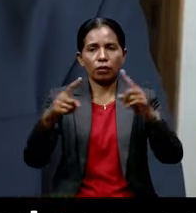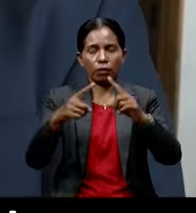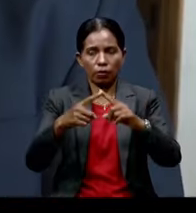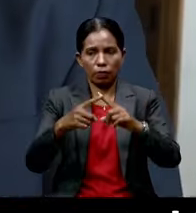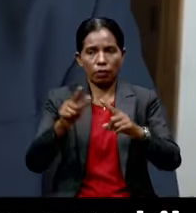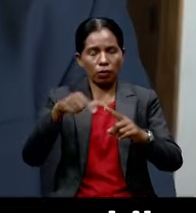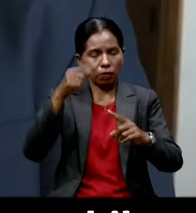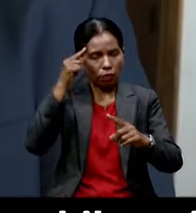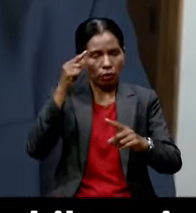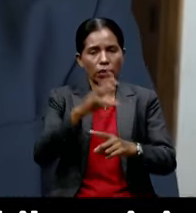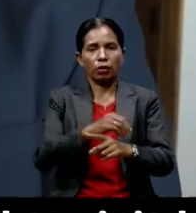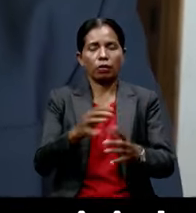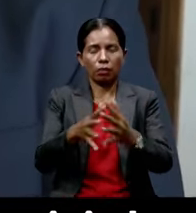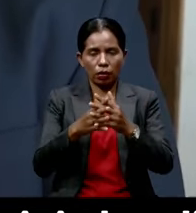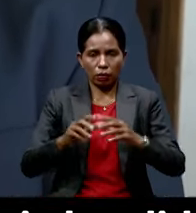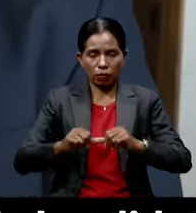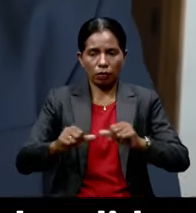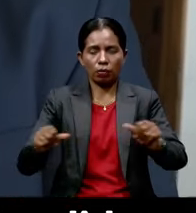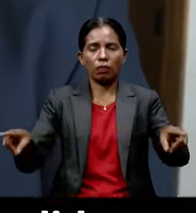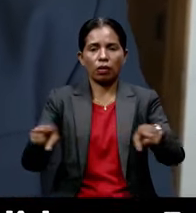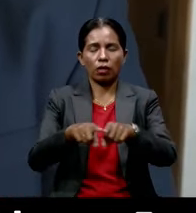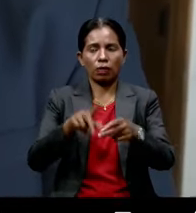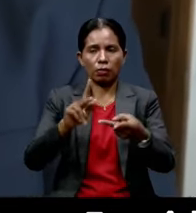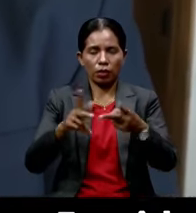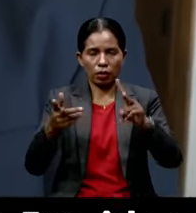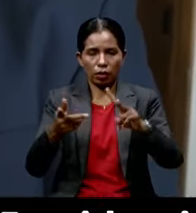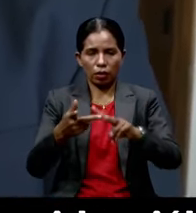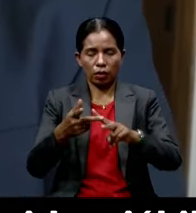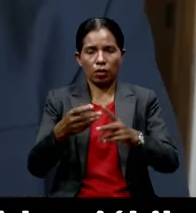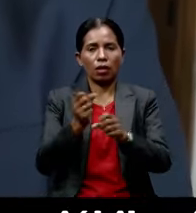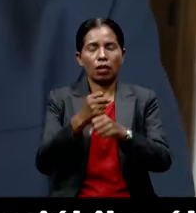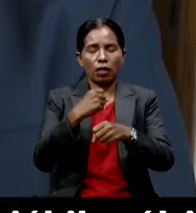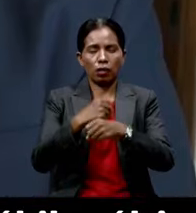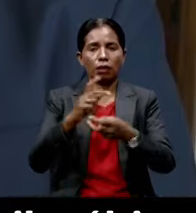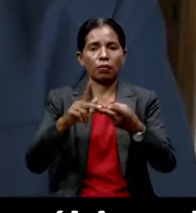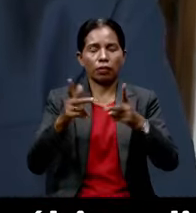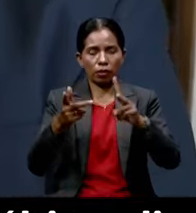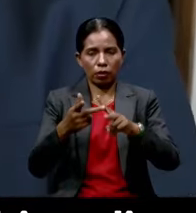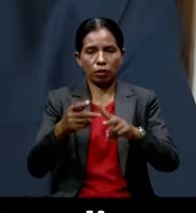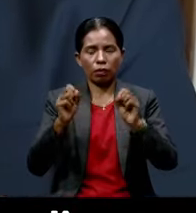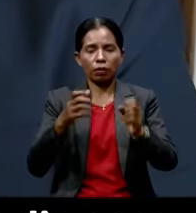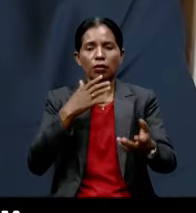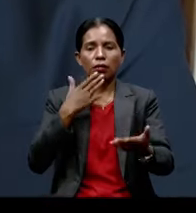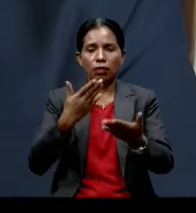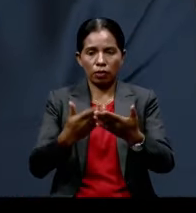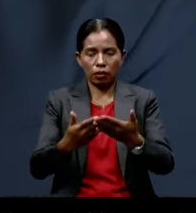governo dos Estados Unidos continua a sair nessa parceria, para a minha parceria, no relação na bem